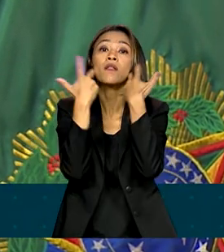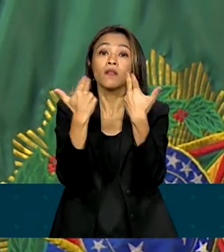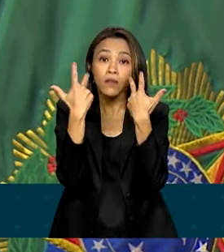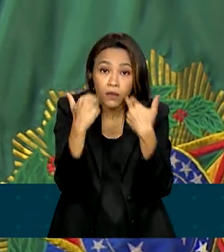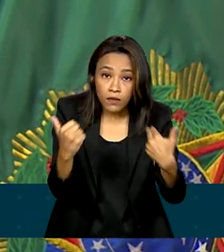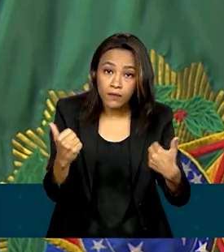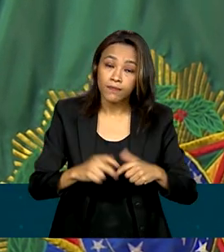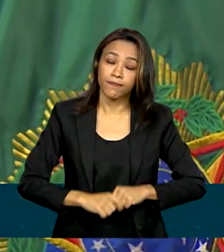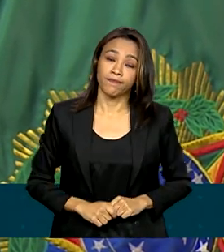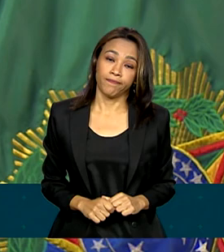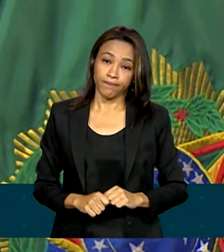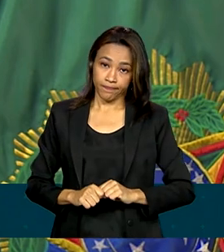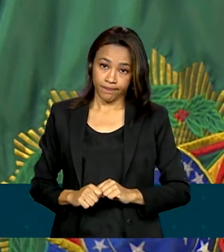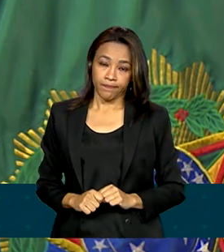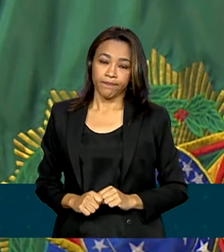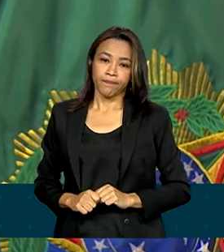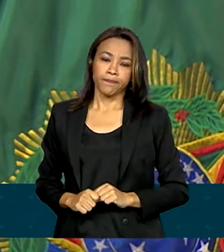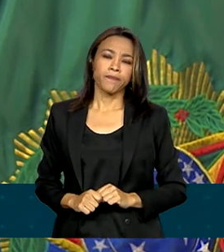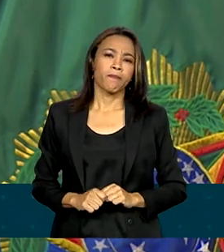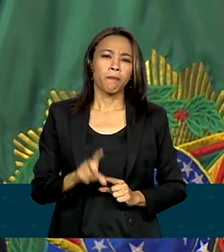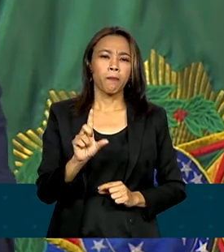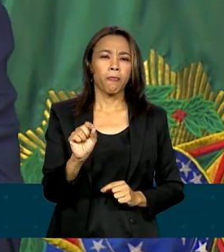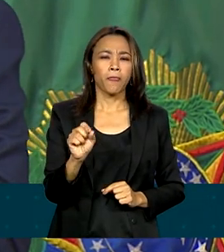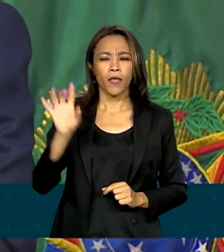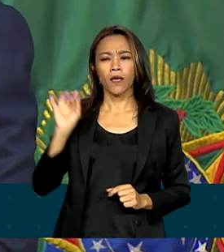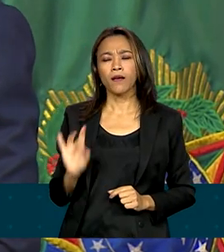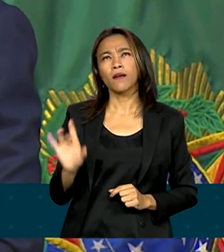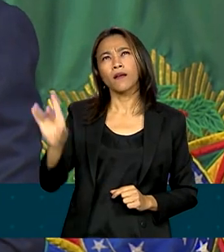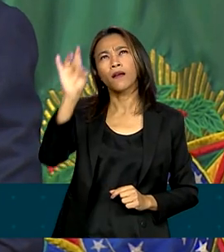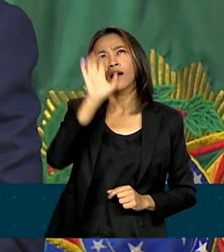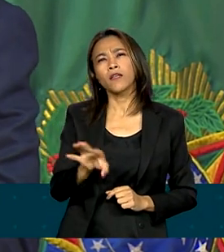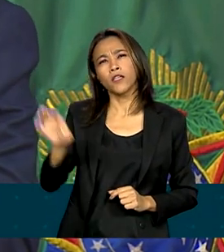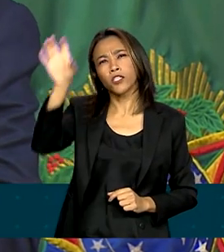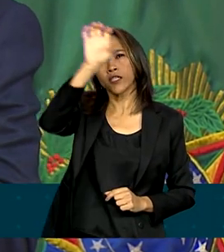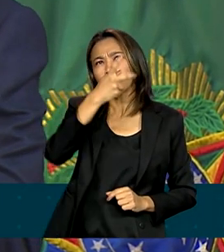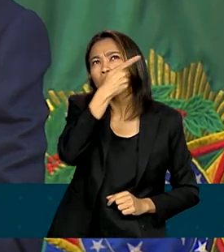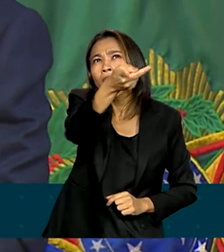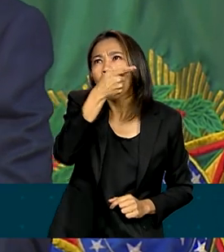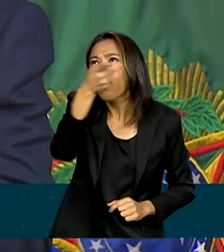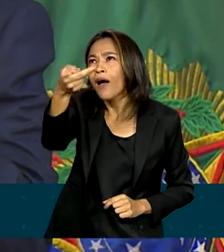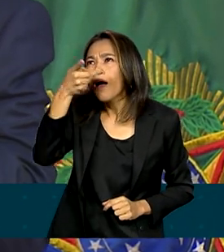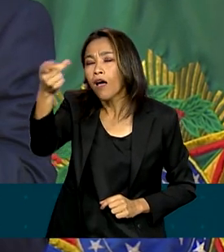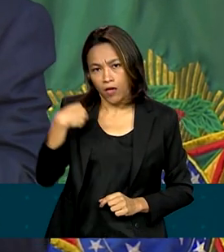normalidade. Em cada estado que eu for, eu irei